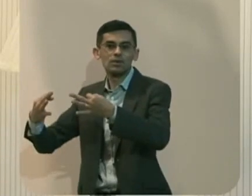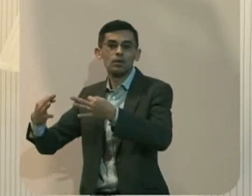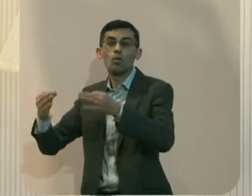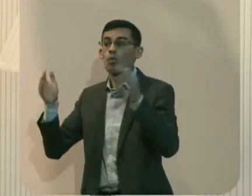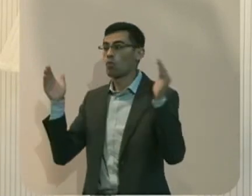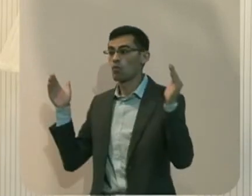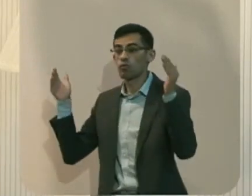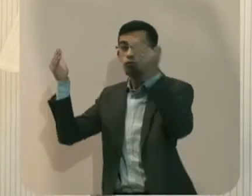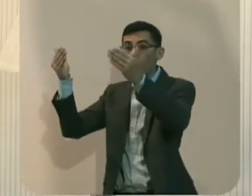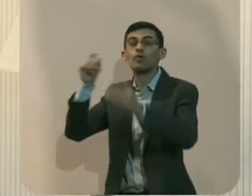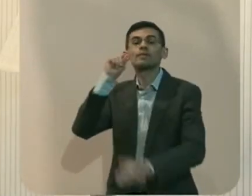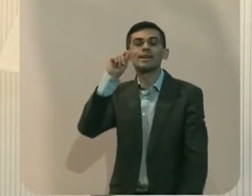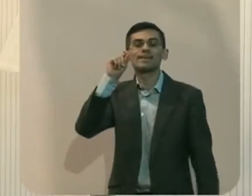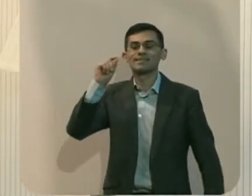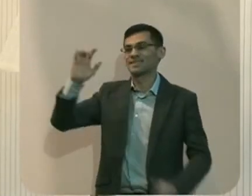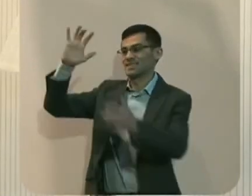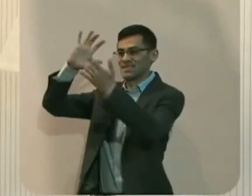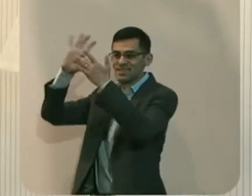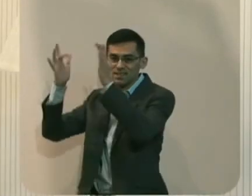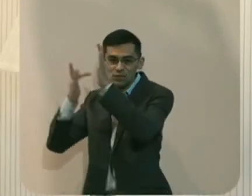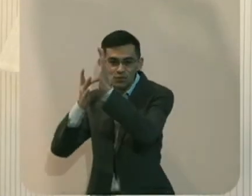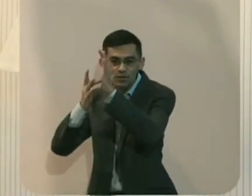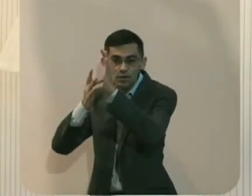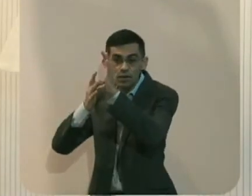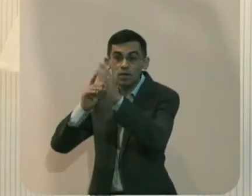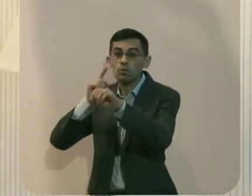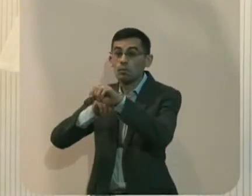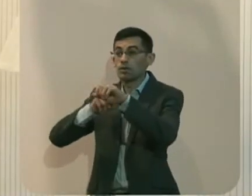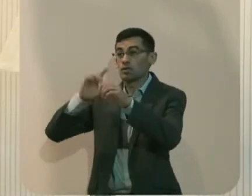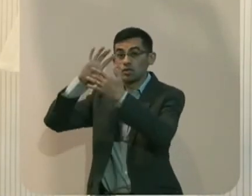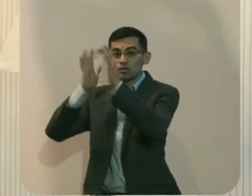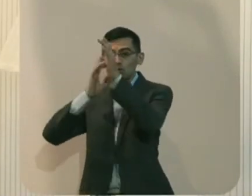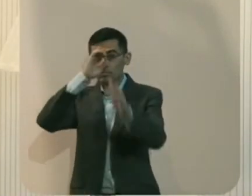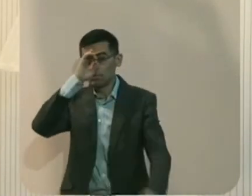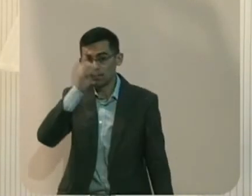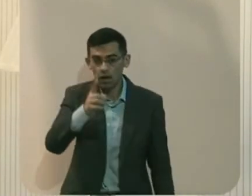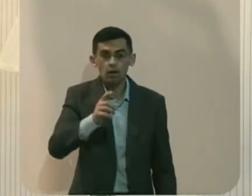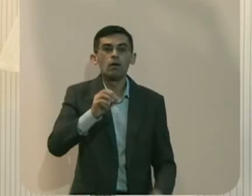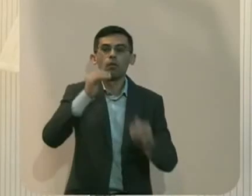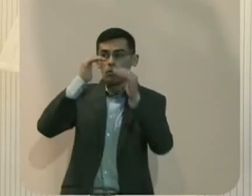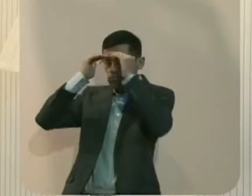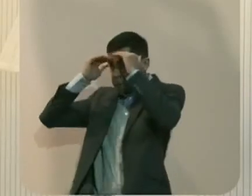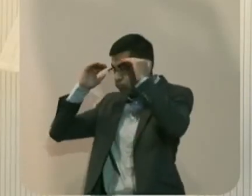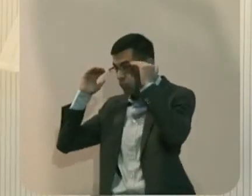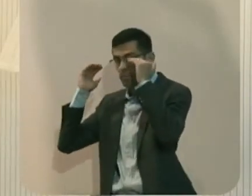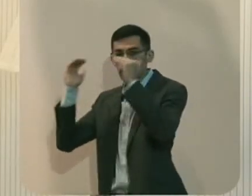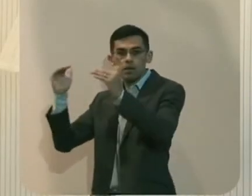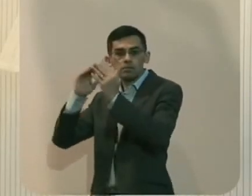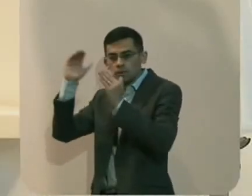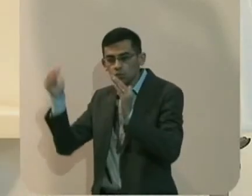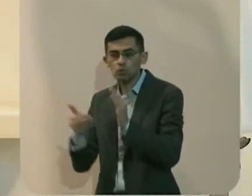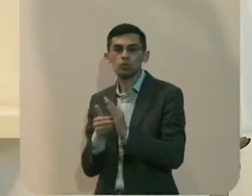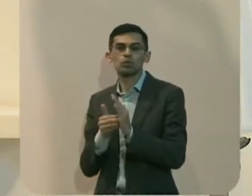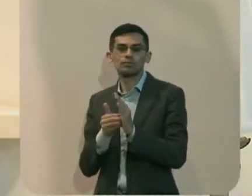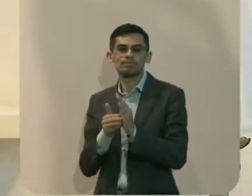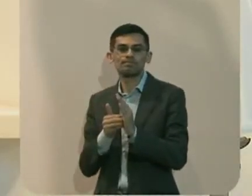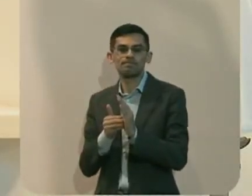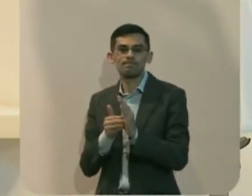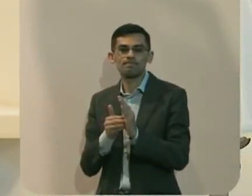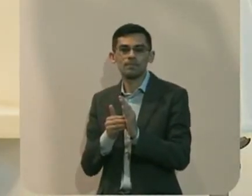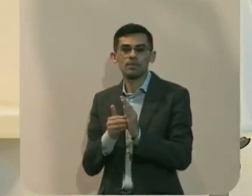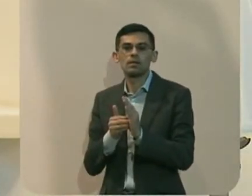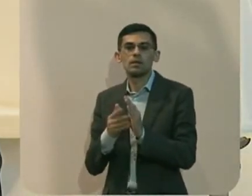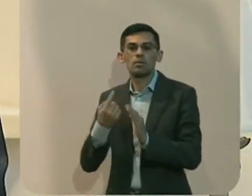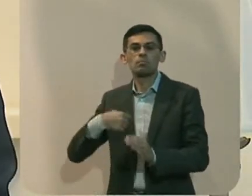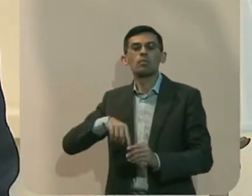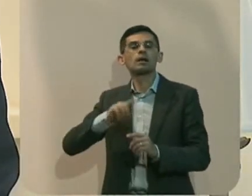é Jesus. E quando Ele mandar, faça exatamente como Ele falou. Como nós